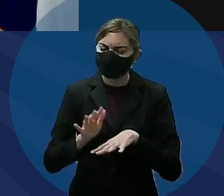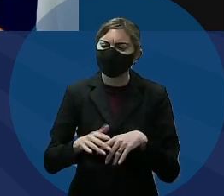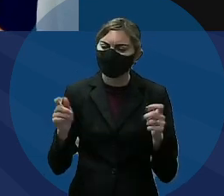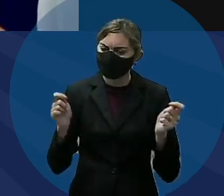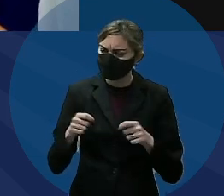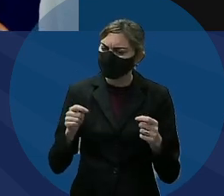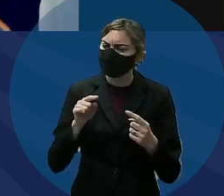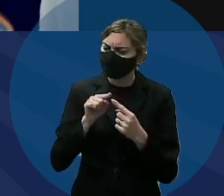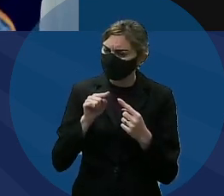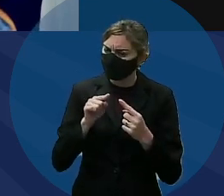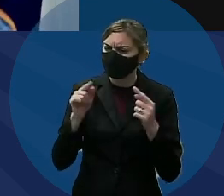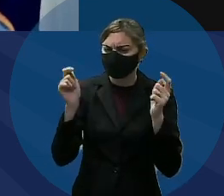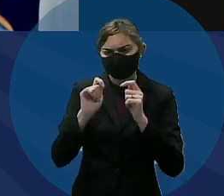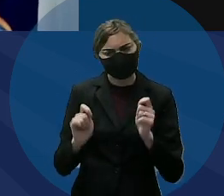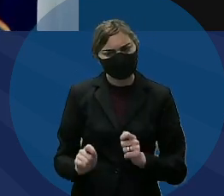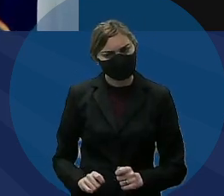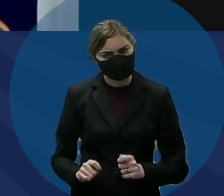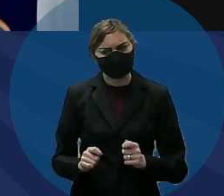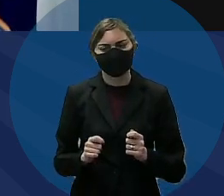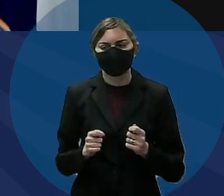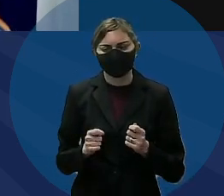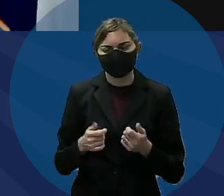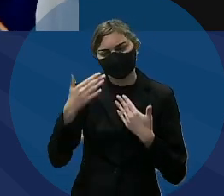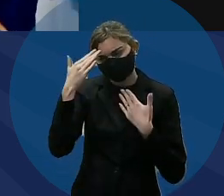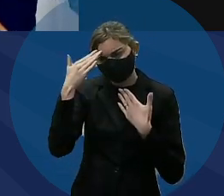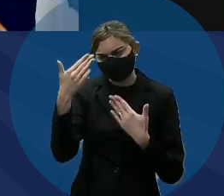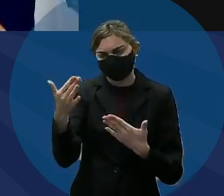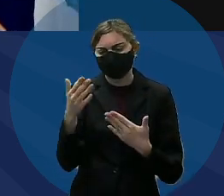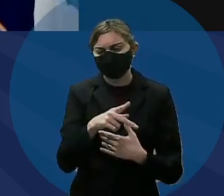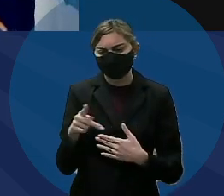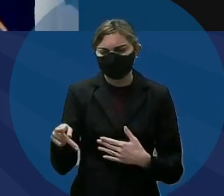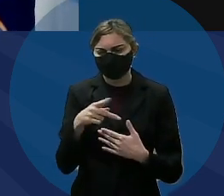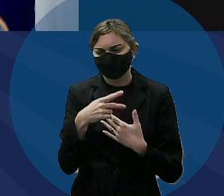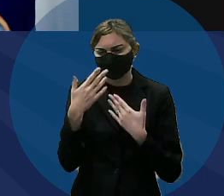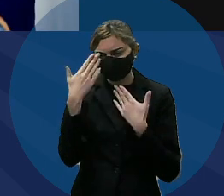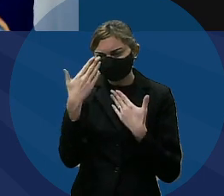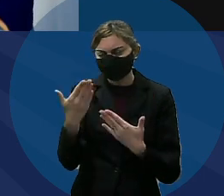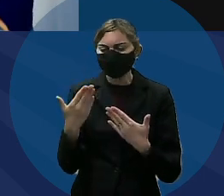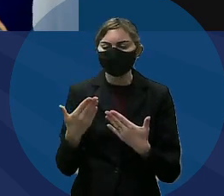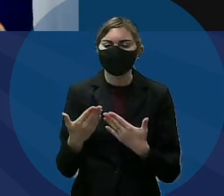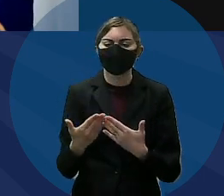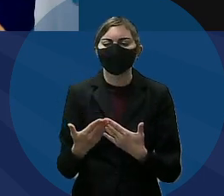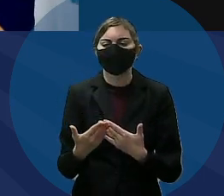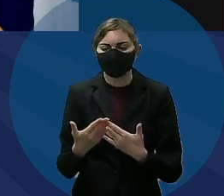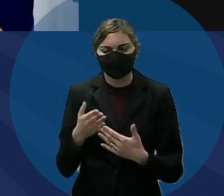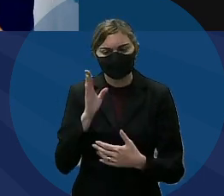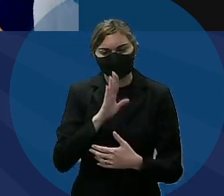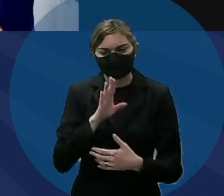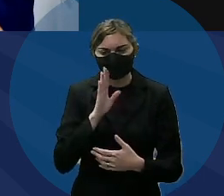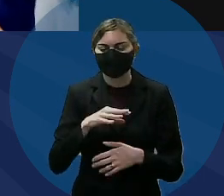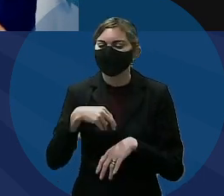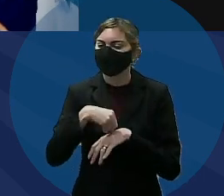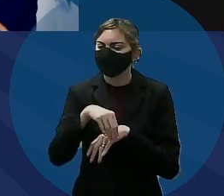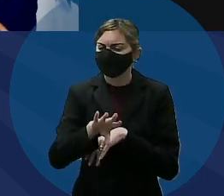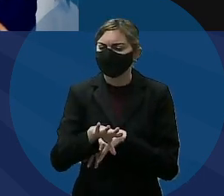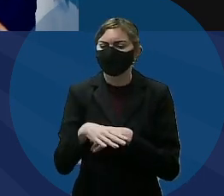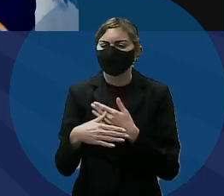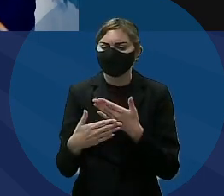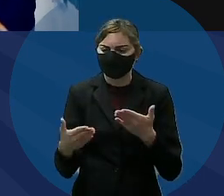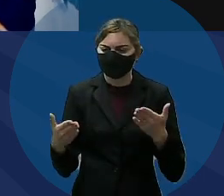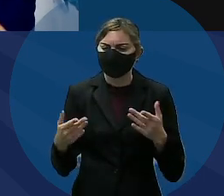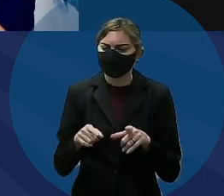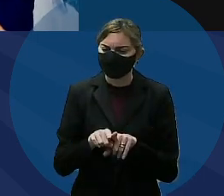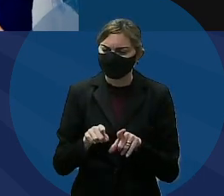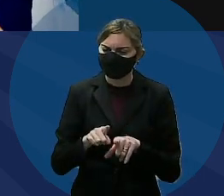com arte. Então, muito obrigado, professora. Grande abraço. Legal. Transmita, por gentileza, também os